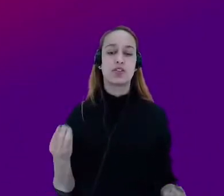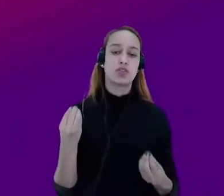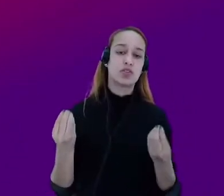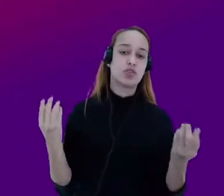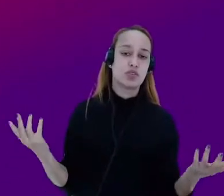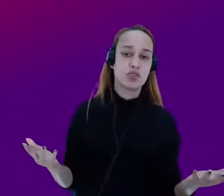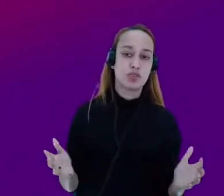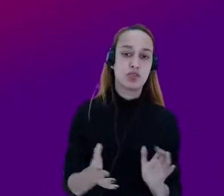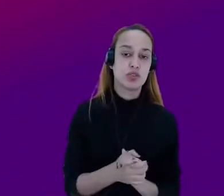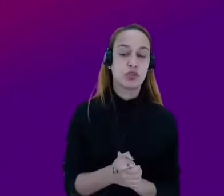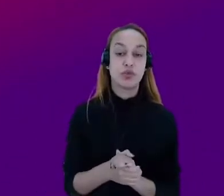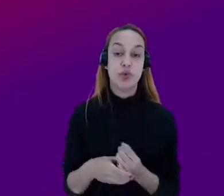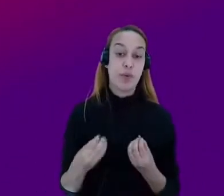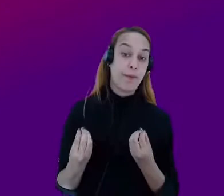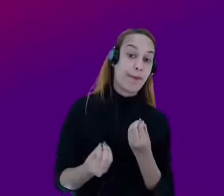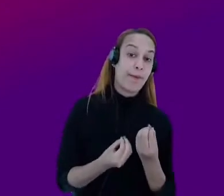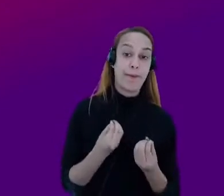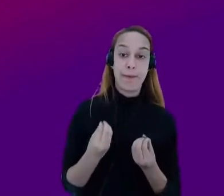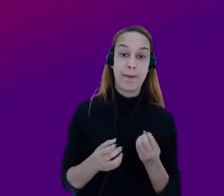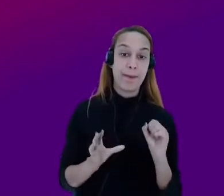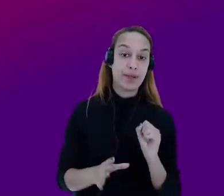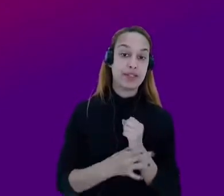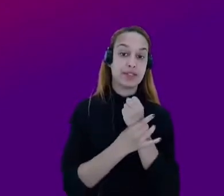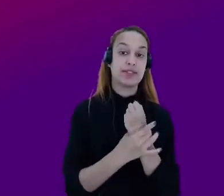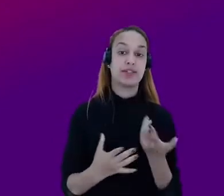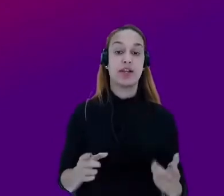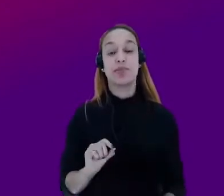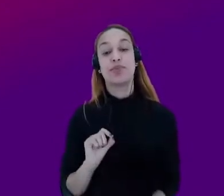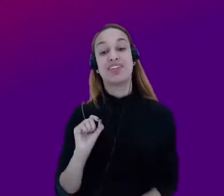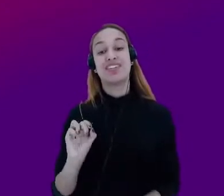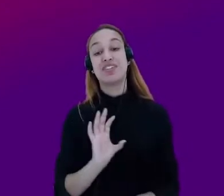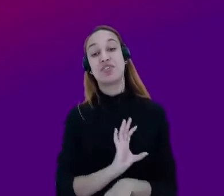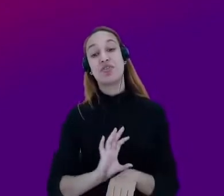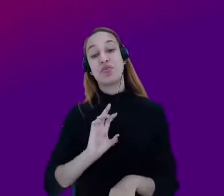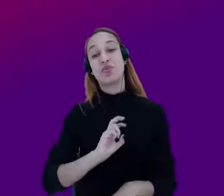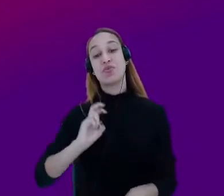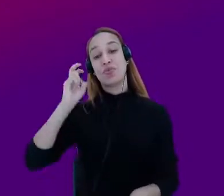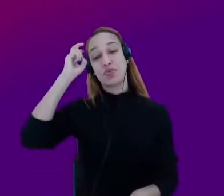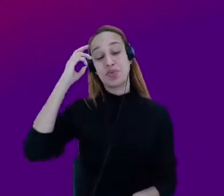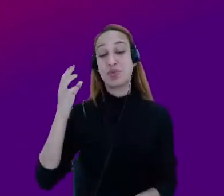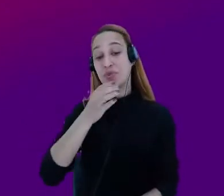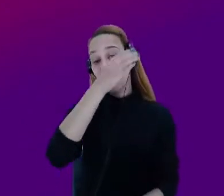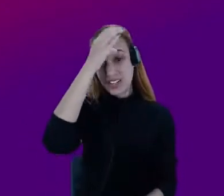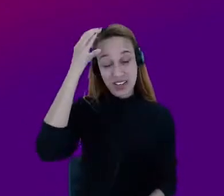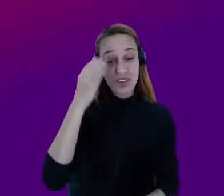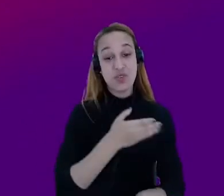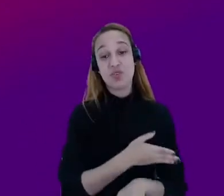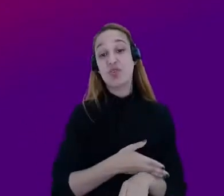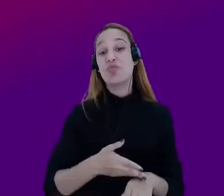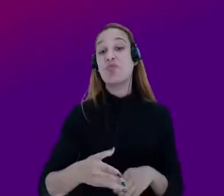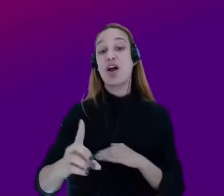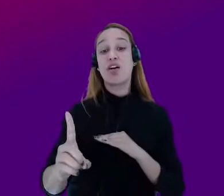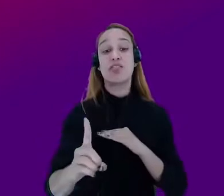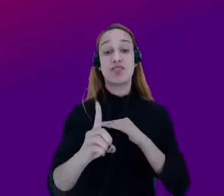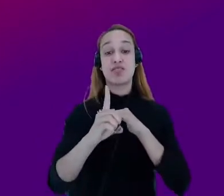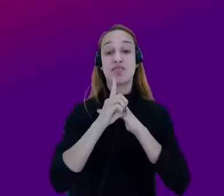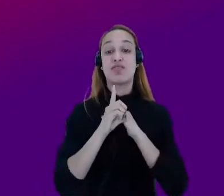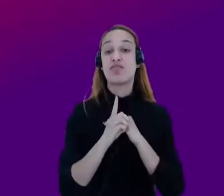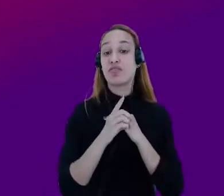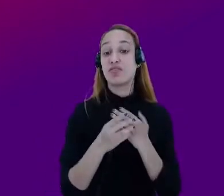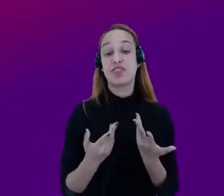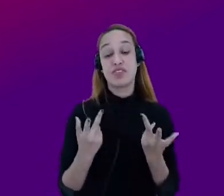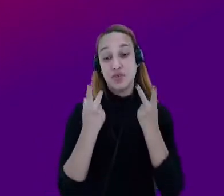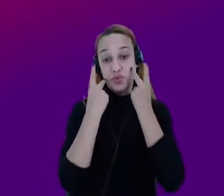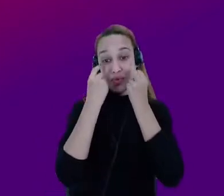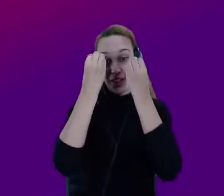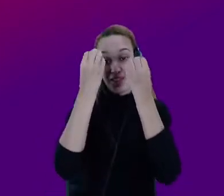tudo mais. Mas isso é uma questão de cultura, porque o cliente também não busca ativamente o seguro da forma como poderia, né?